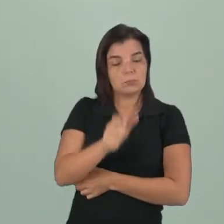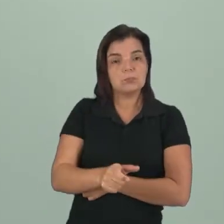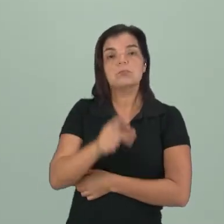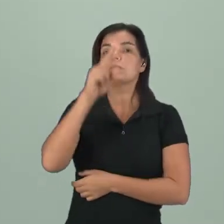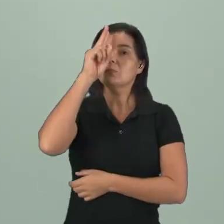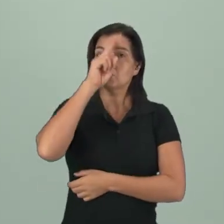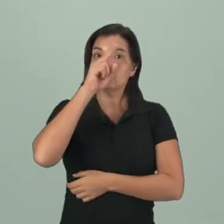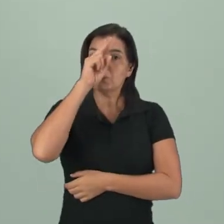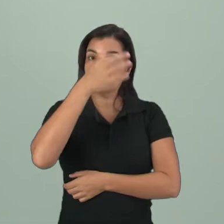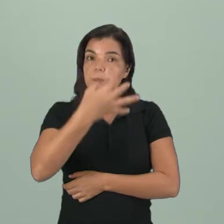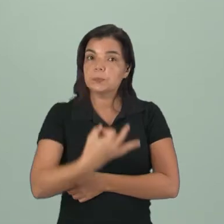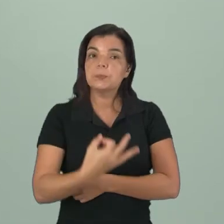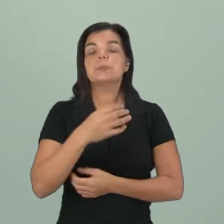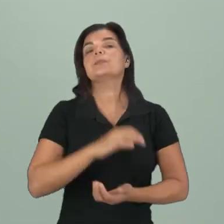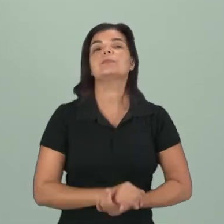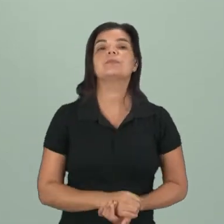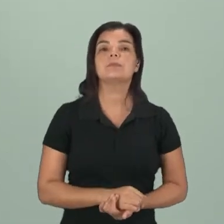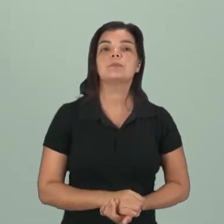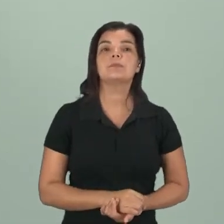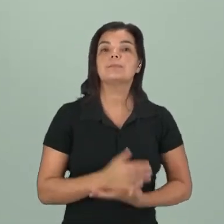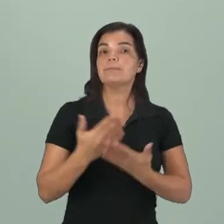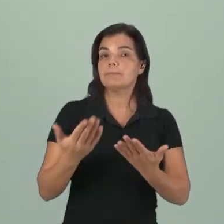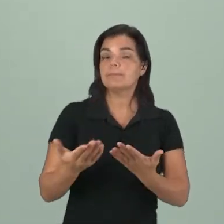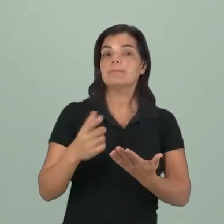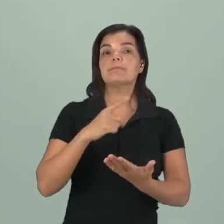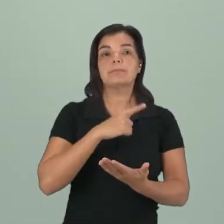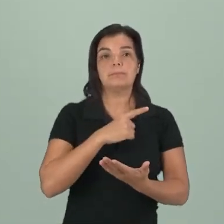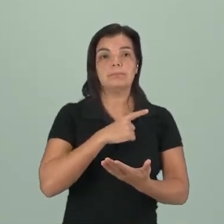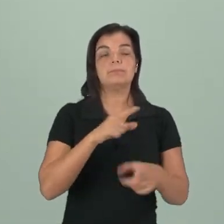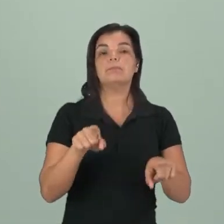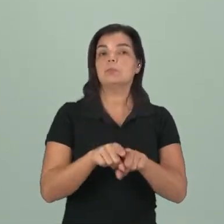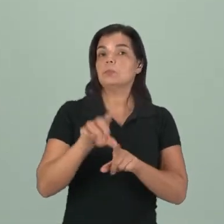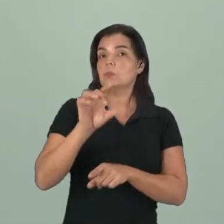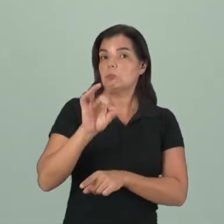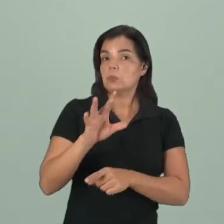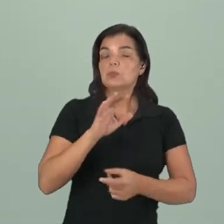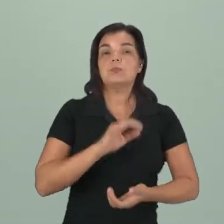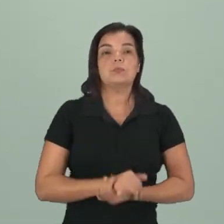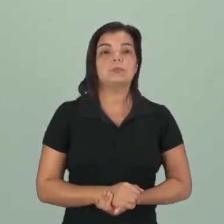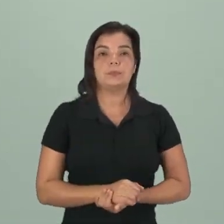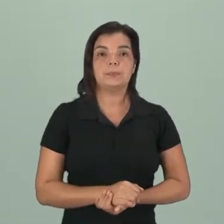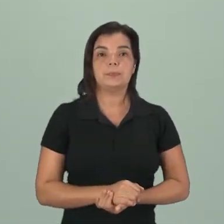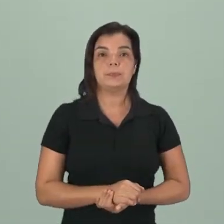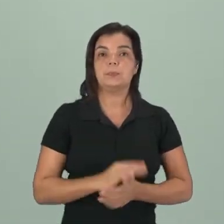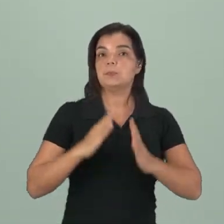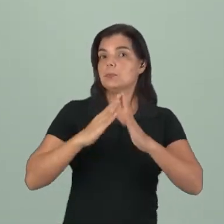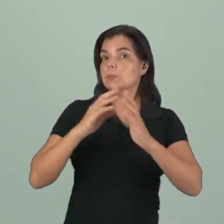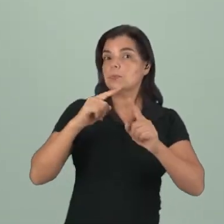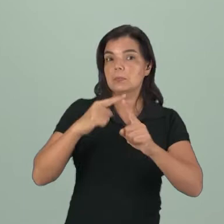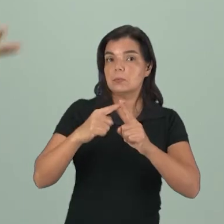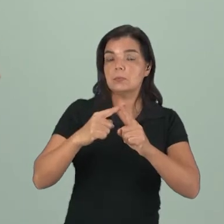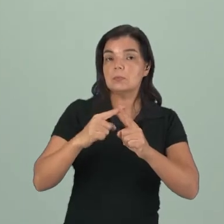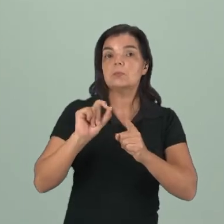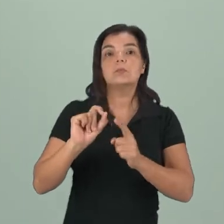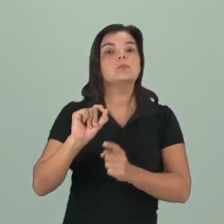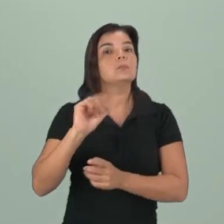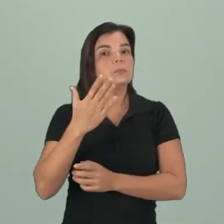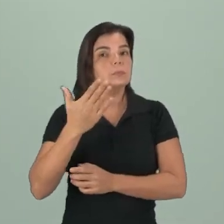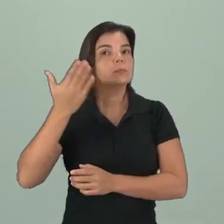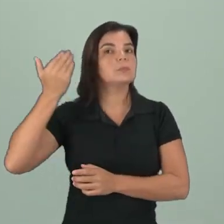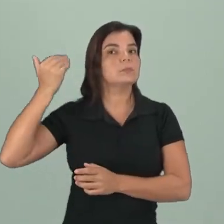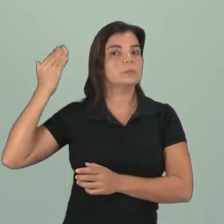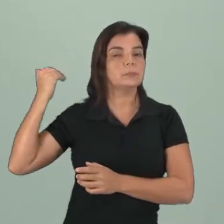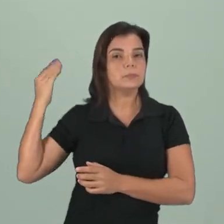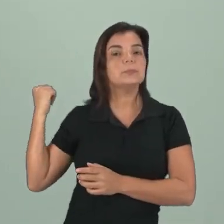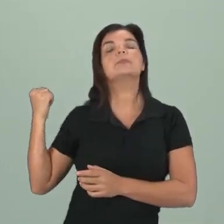sua história, certo? E aí ele vai ser regido não mais só pela igreja, certo? O que acontecia anteriormente,